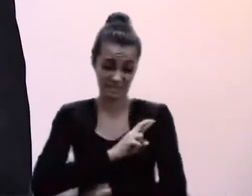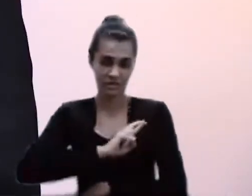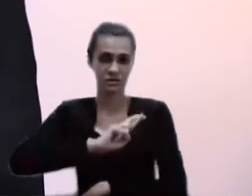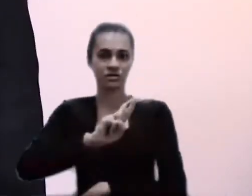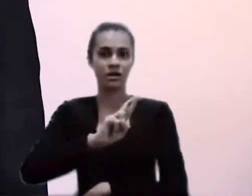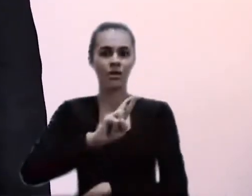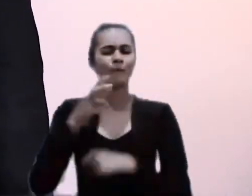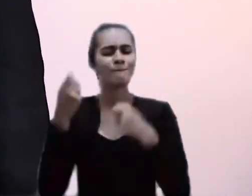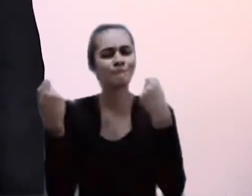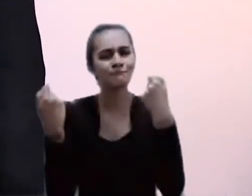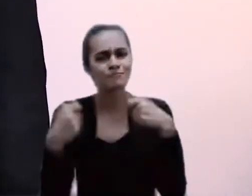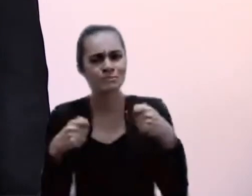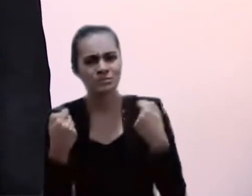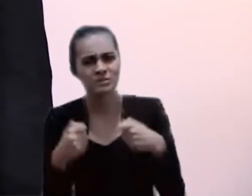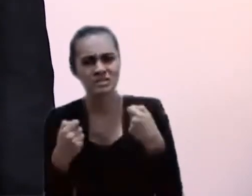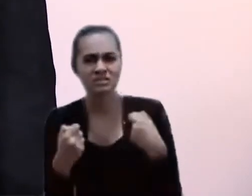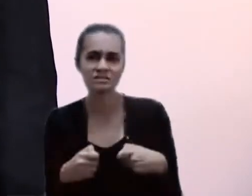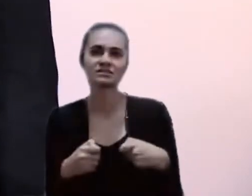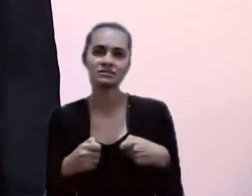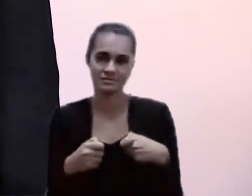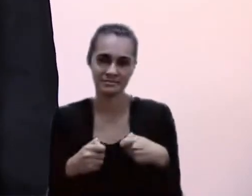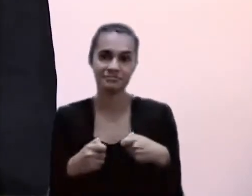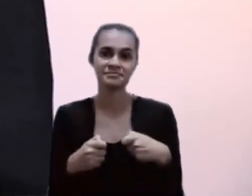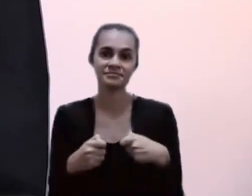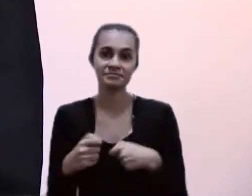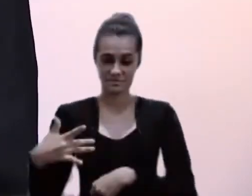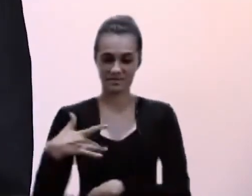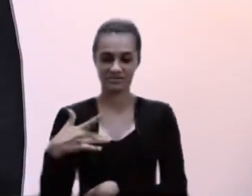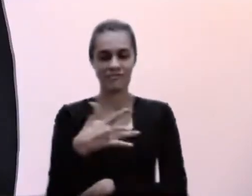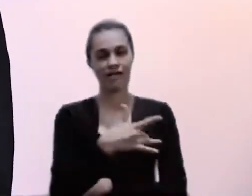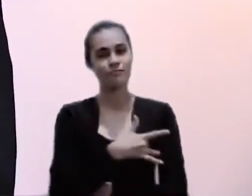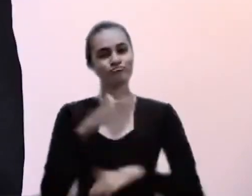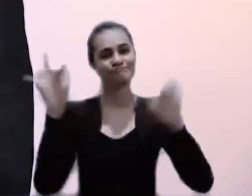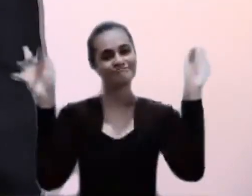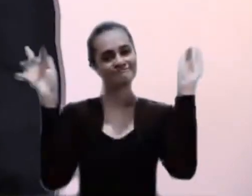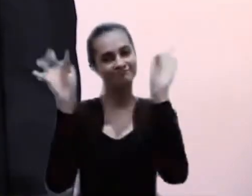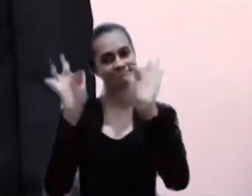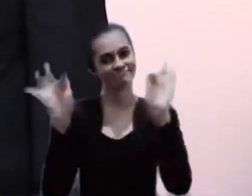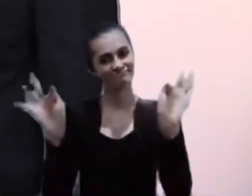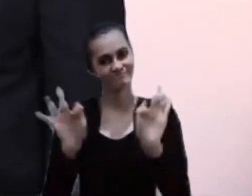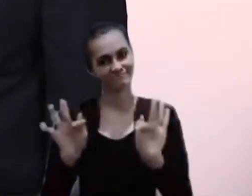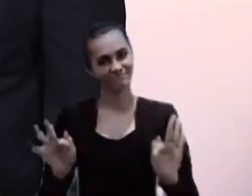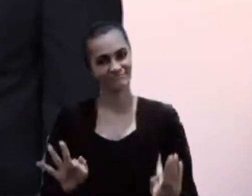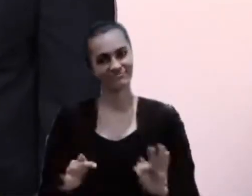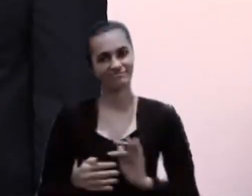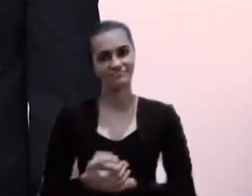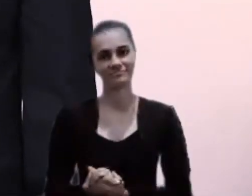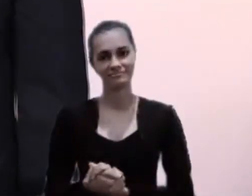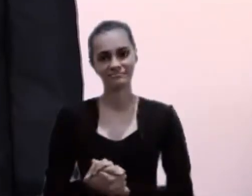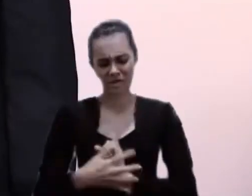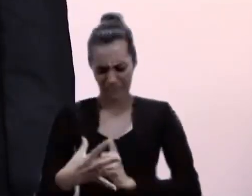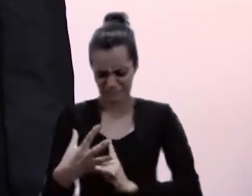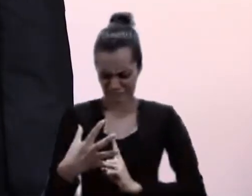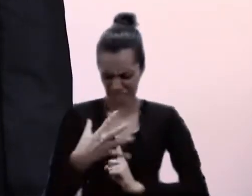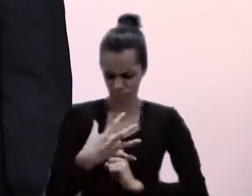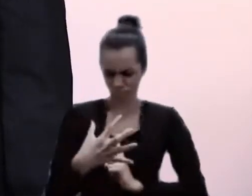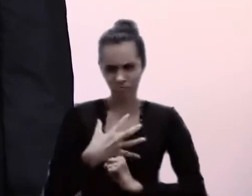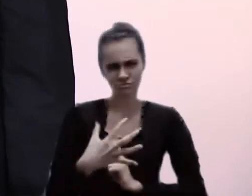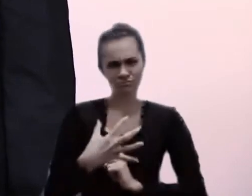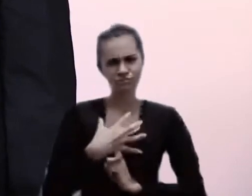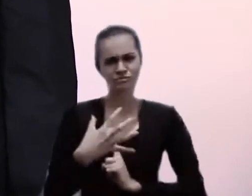à saúde e à felicidade. Ela penetra a alma poluída do templo da